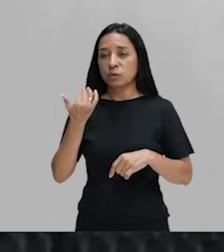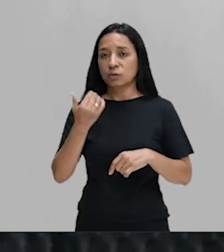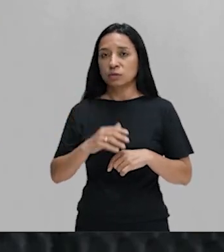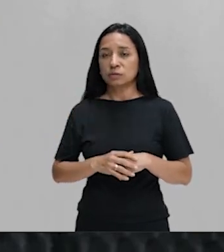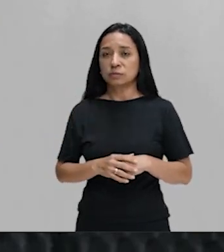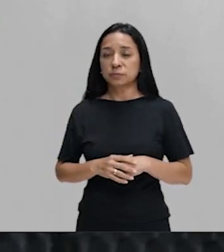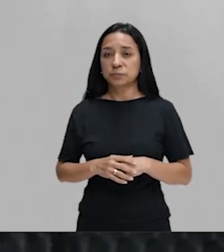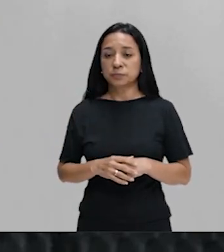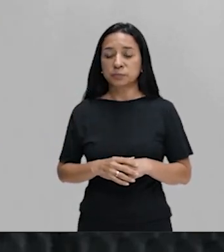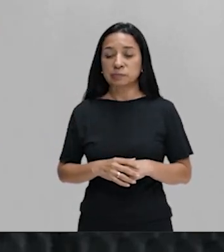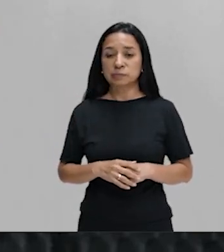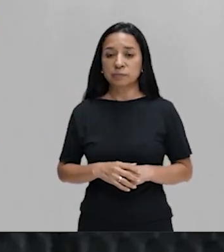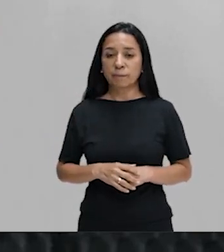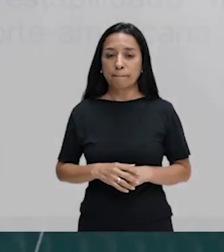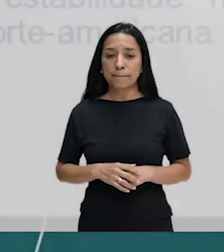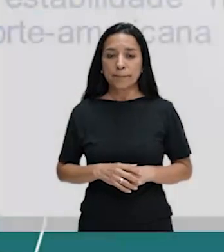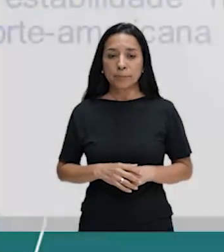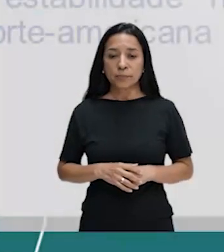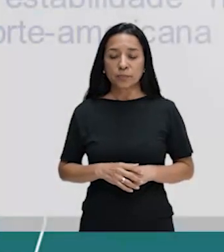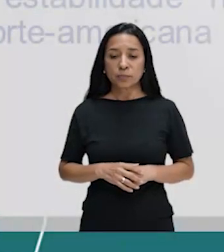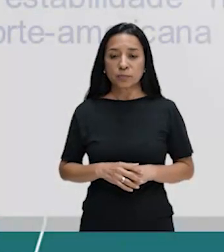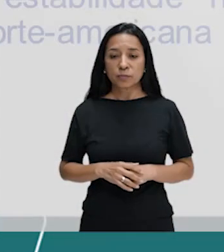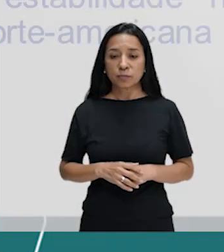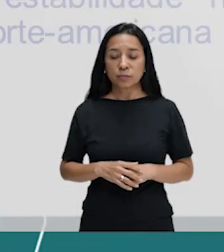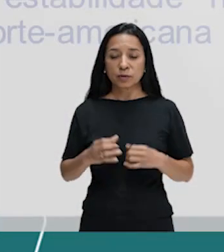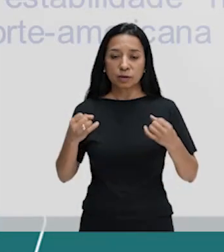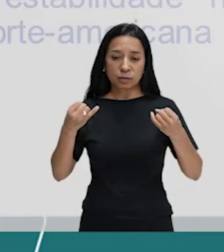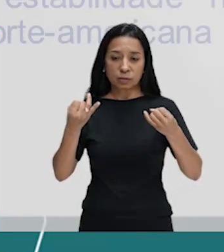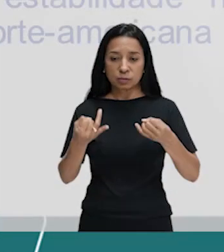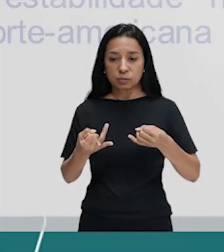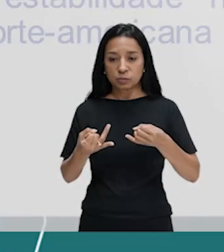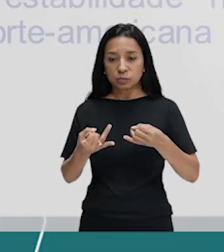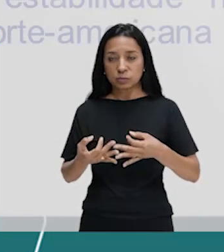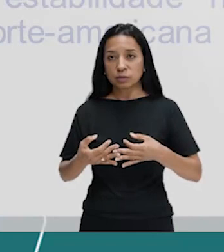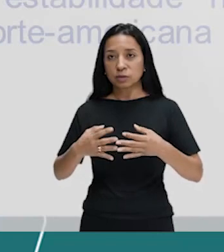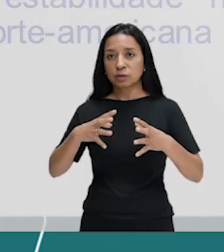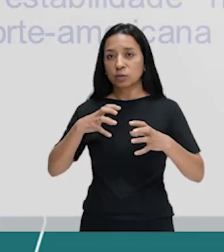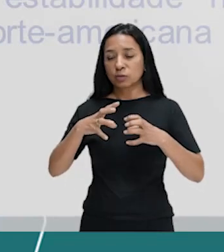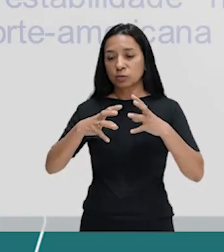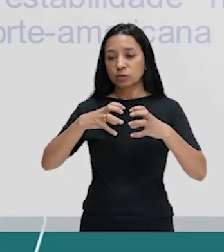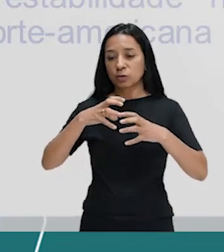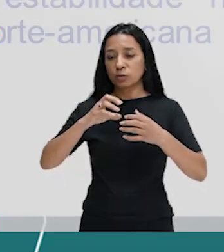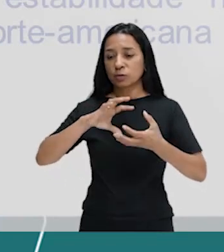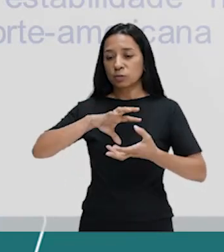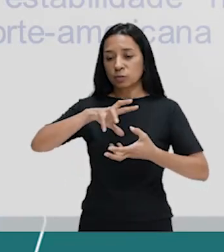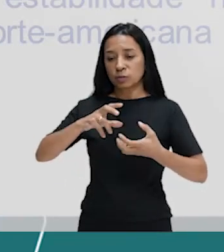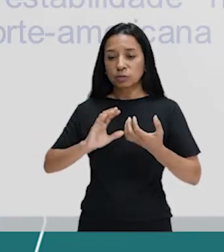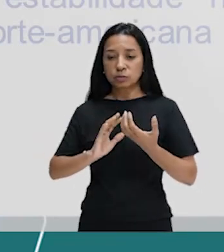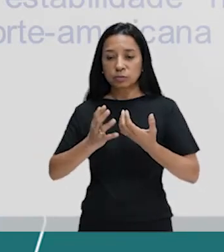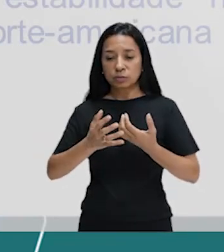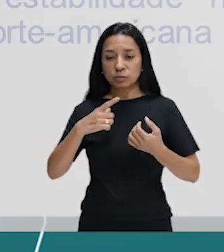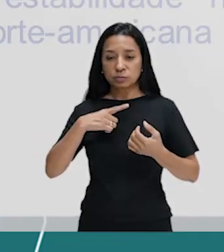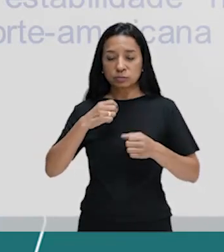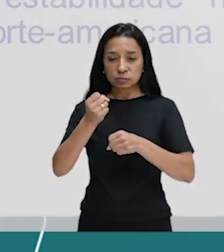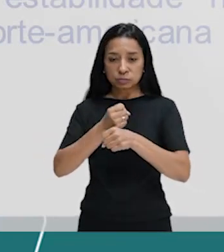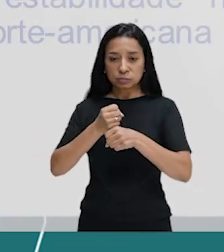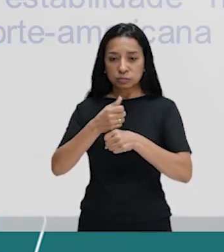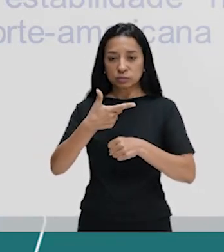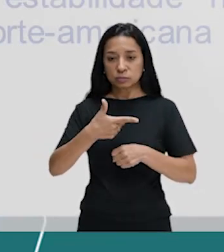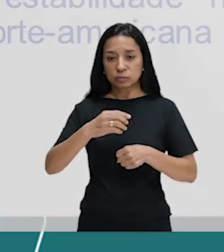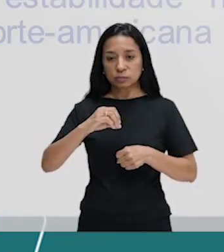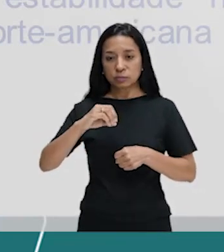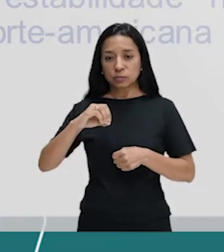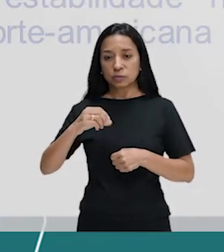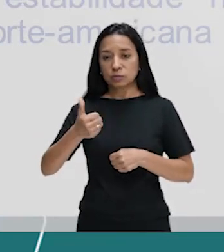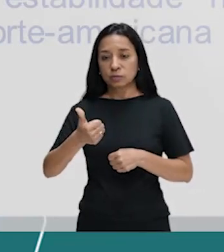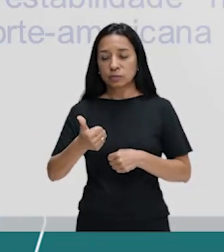Ok, galerinha? Beleza? Muito bem. Falando desses conflitos do Oriente Médio, nós temos aqui em 2001,